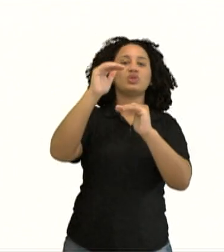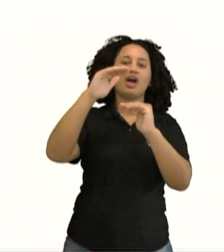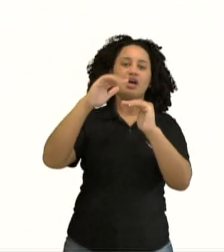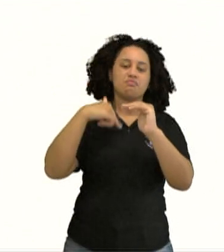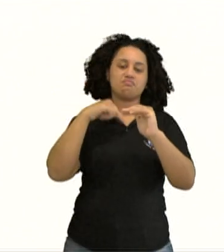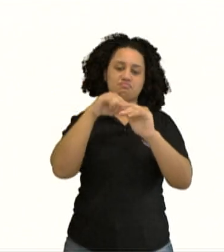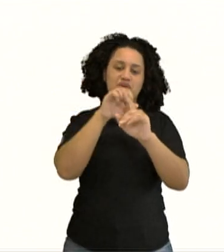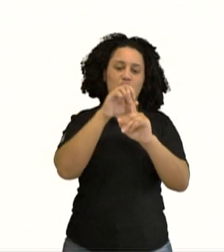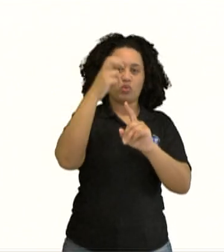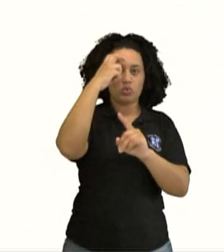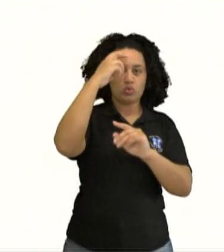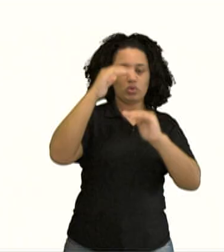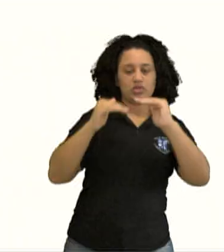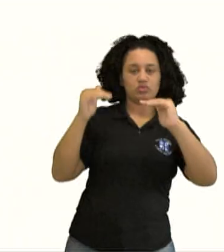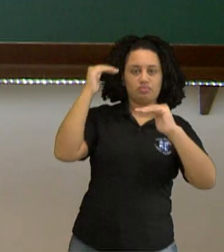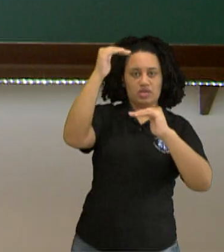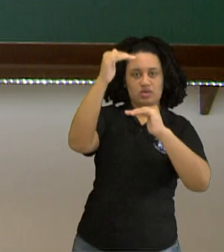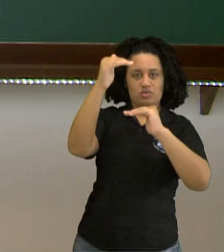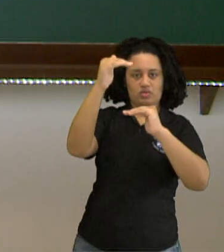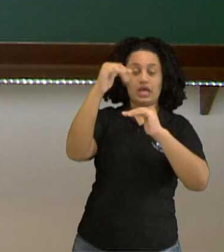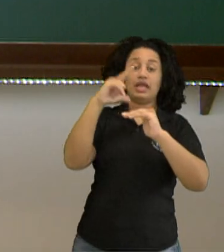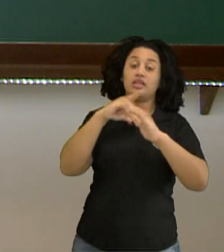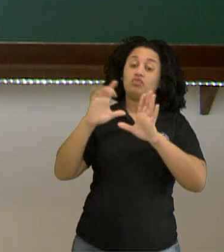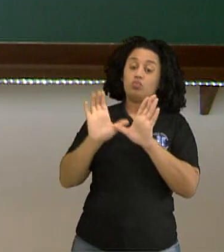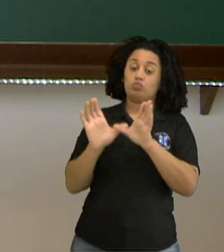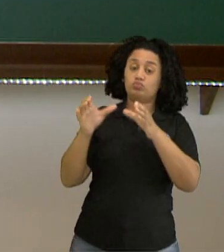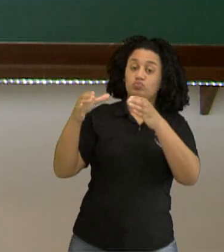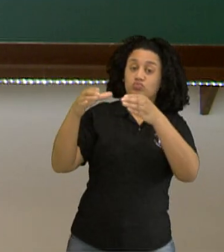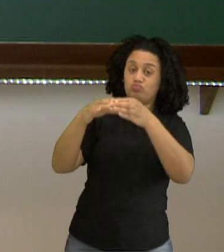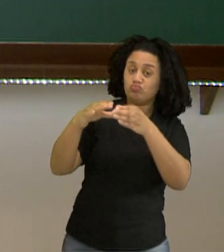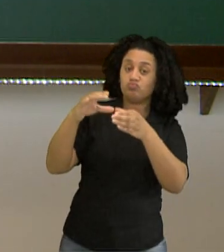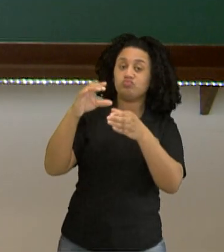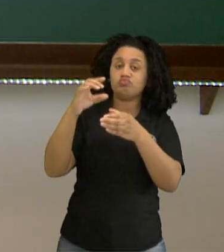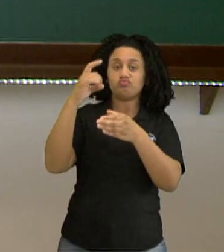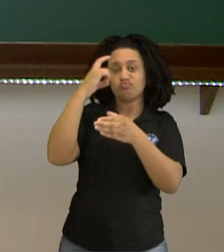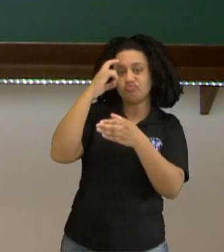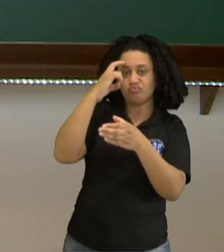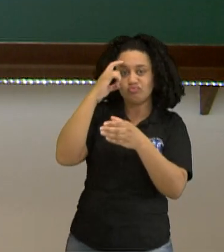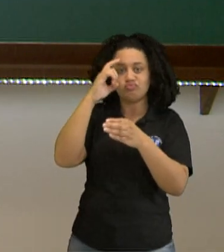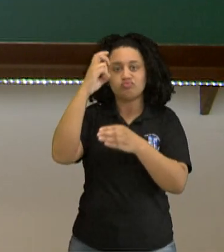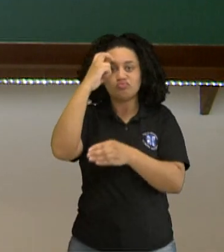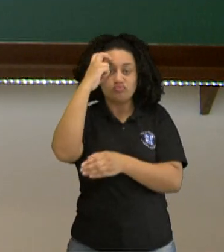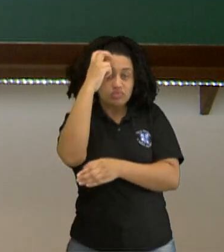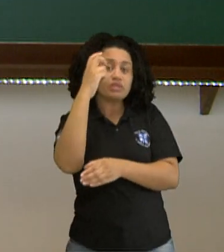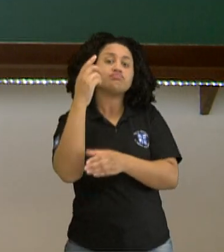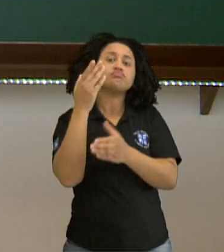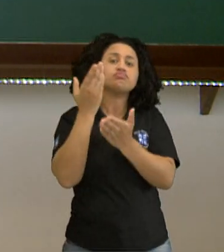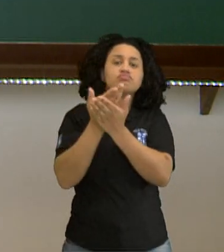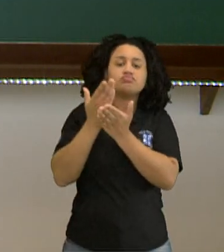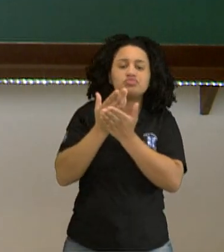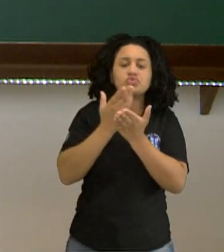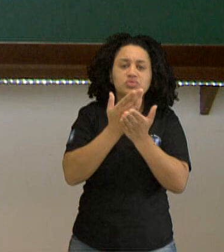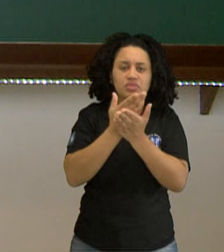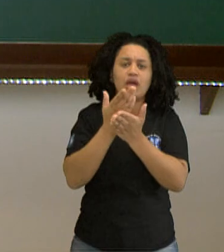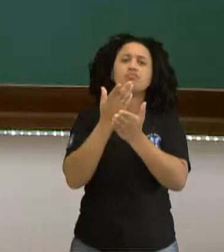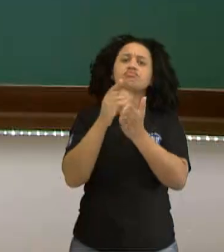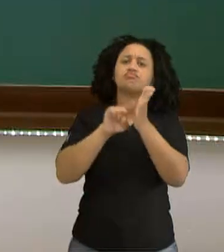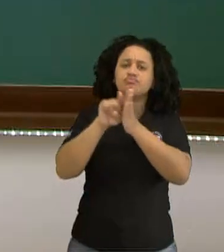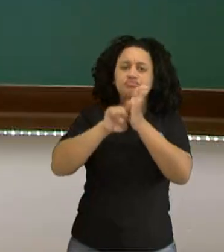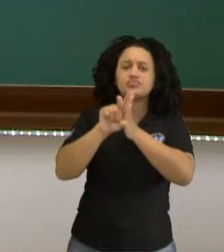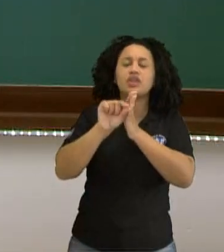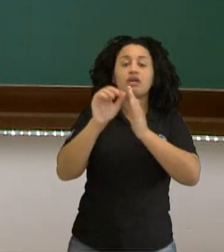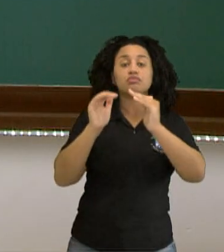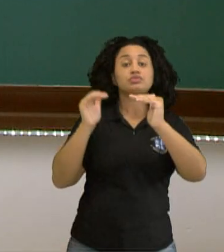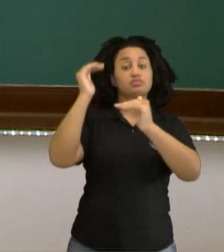uma corrente de pensamento cultural que estudava essa hierarquia, essa chamada superioridade. Mas